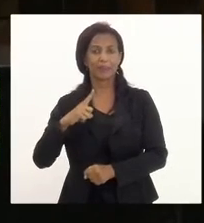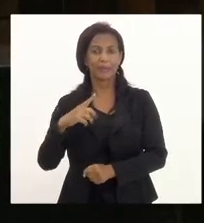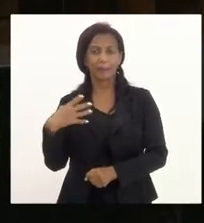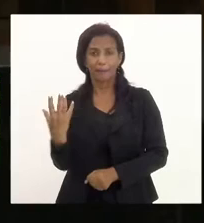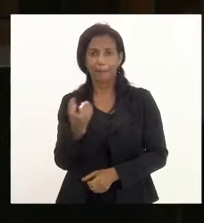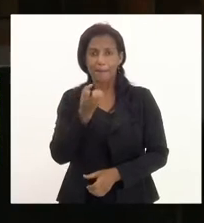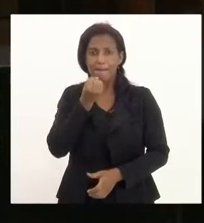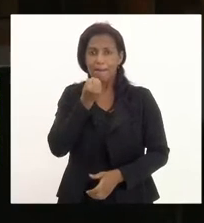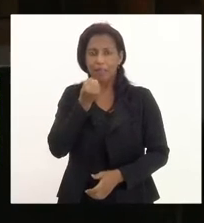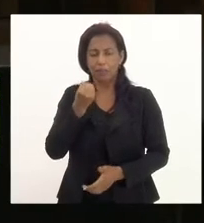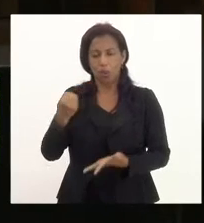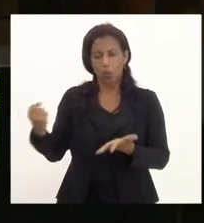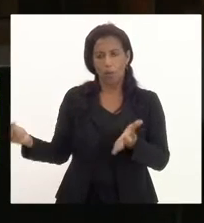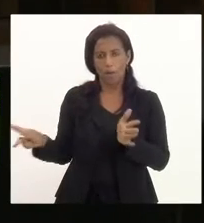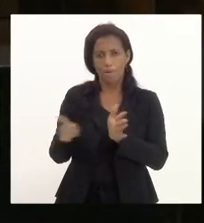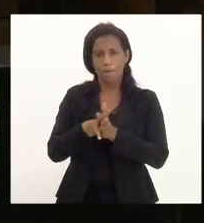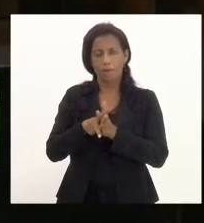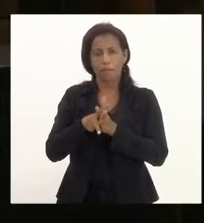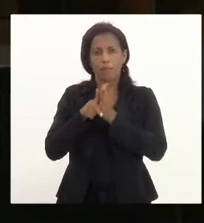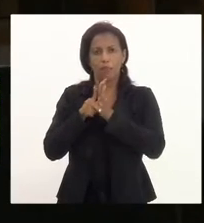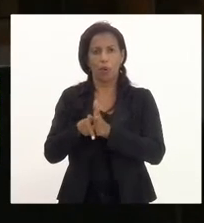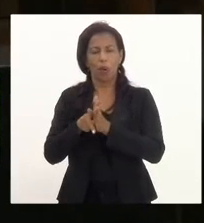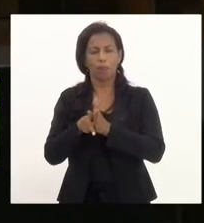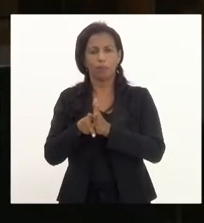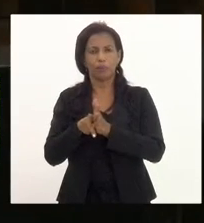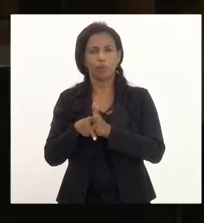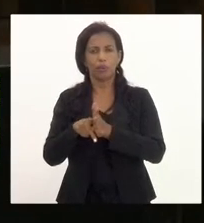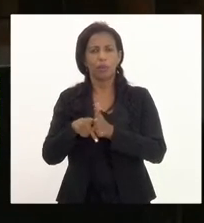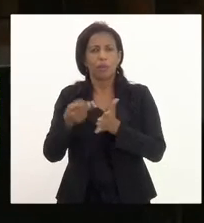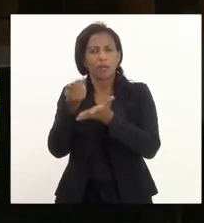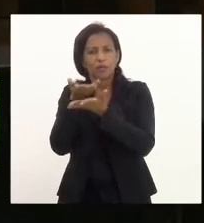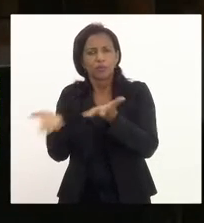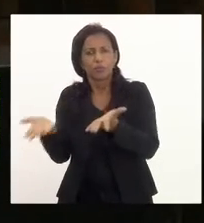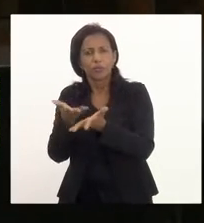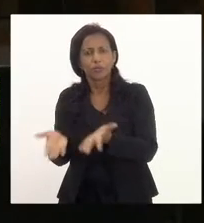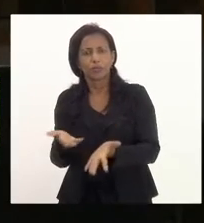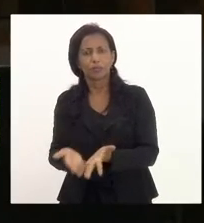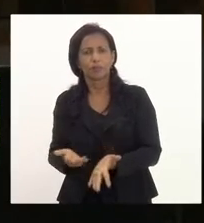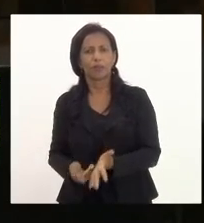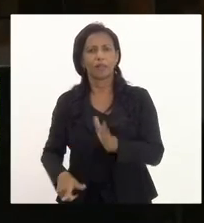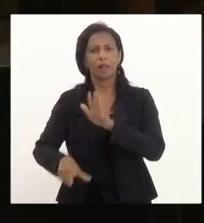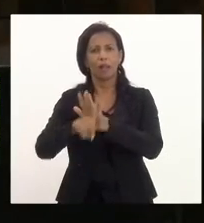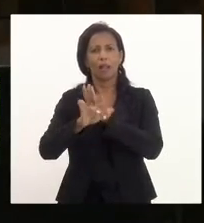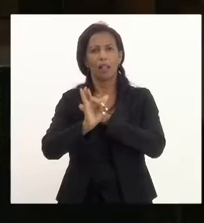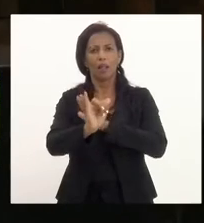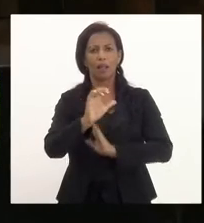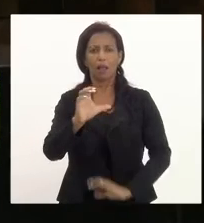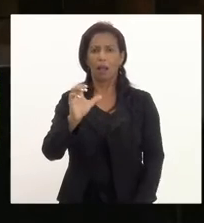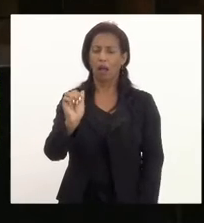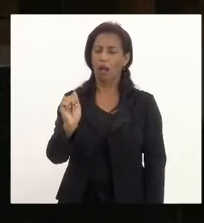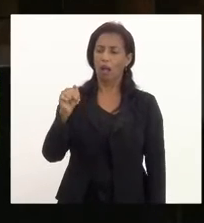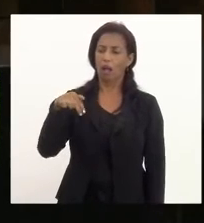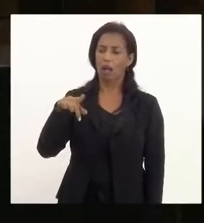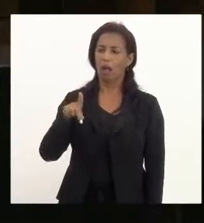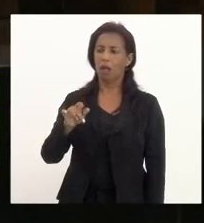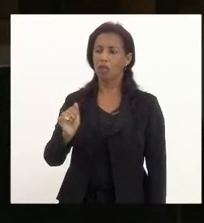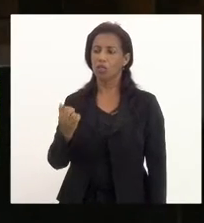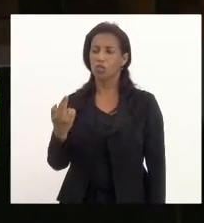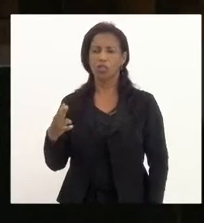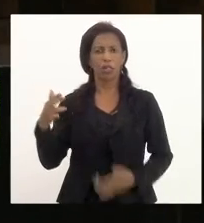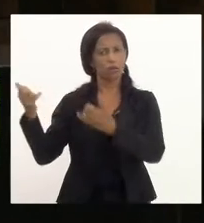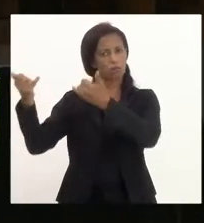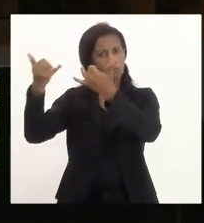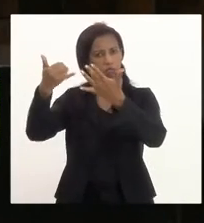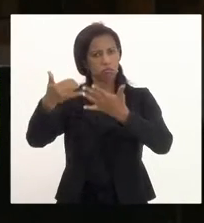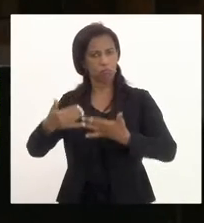patrimônio seu patrimônio vivem Penteado pelas perdas da Lei kandir Como já trouxe aqui o Deputado